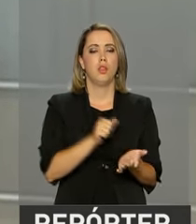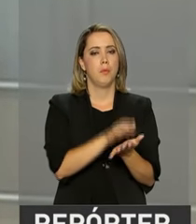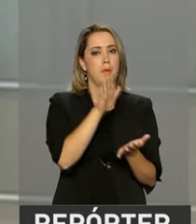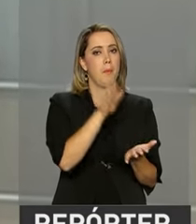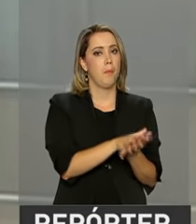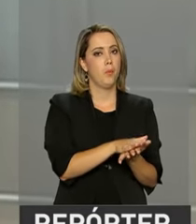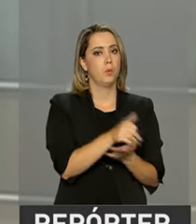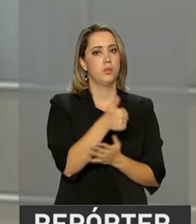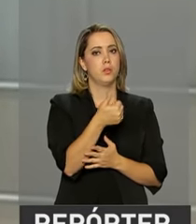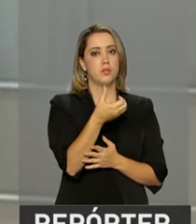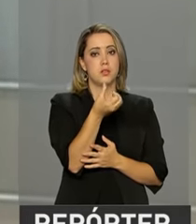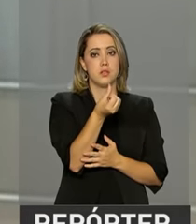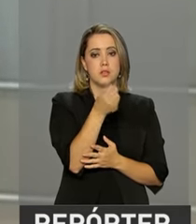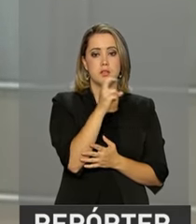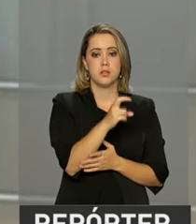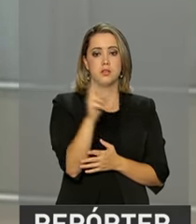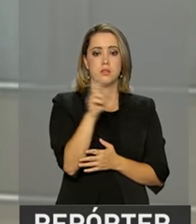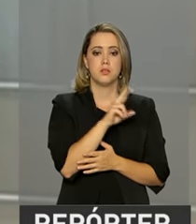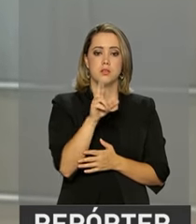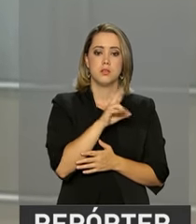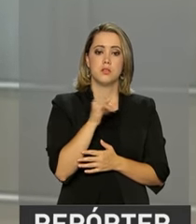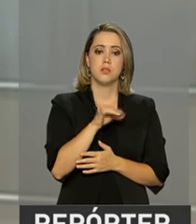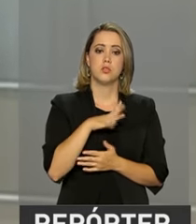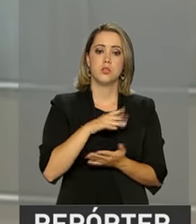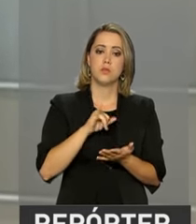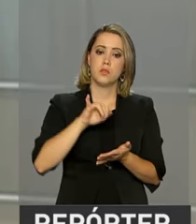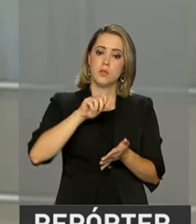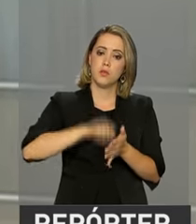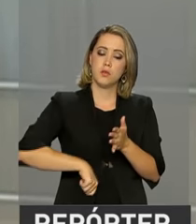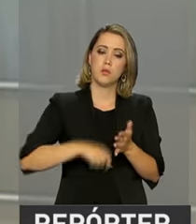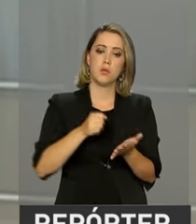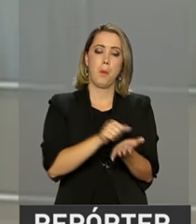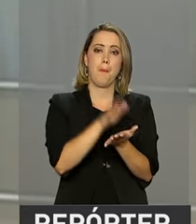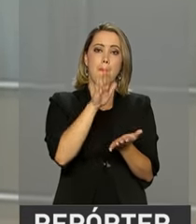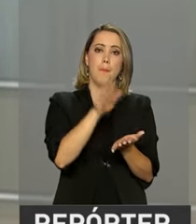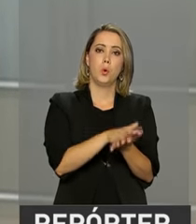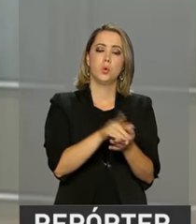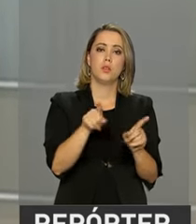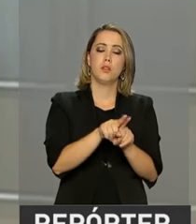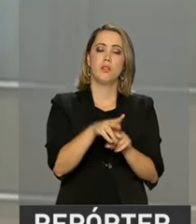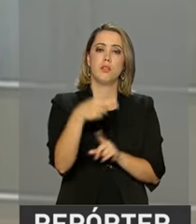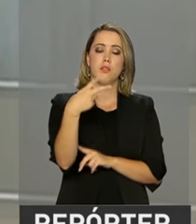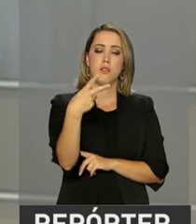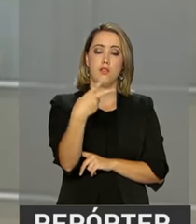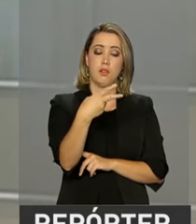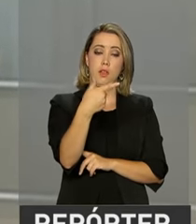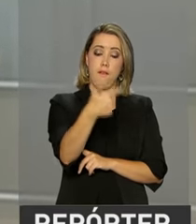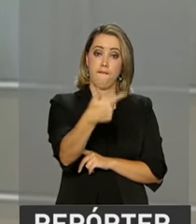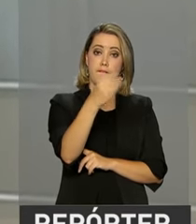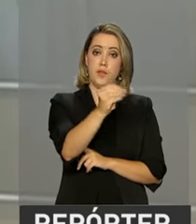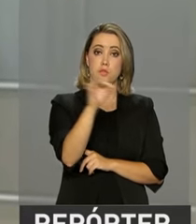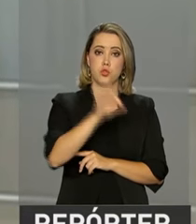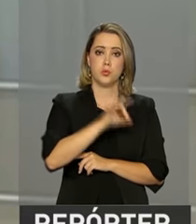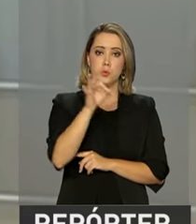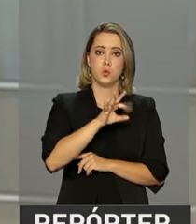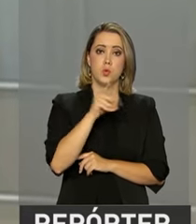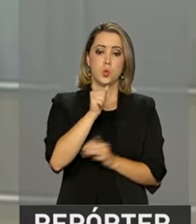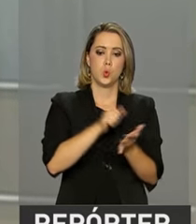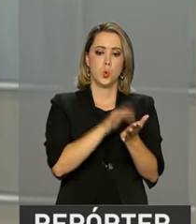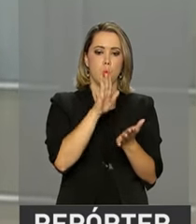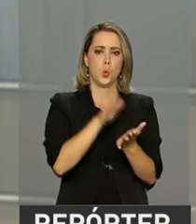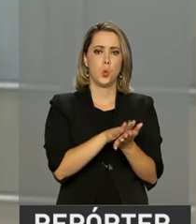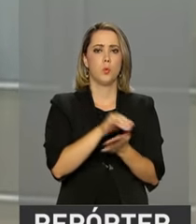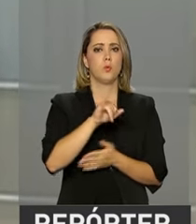R$ 165,74. E, além disso, se tiver imposto devido, ele vai pagar uma multa de até 20% do valor do imposto devido. Então, é uma